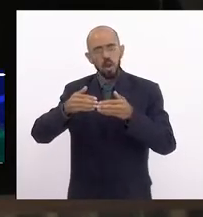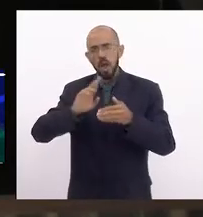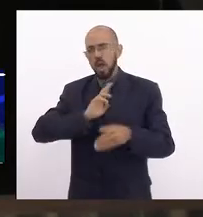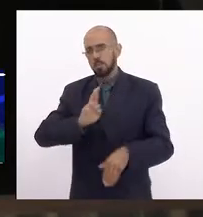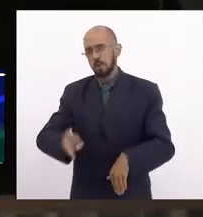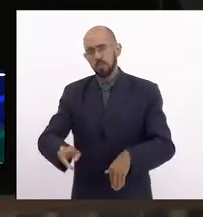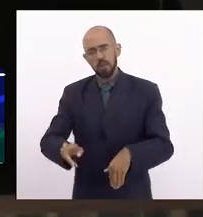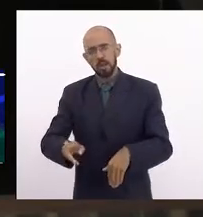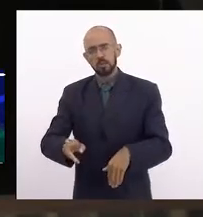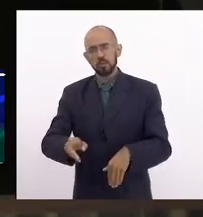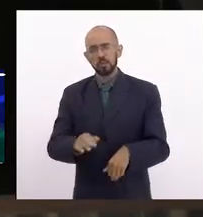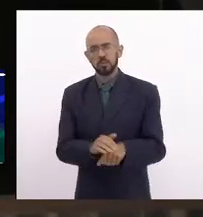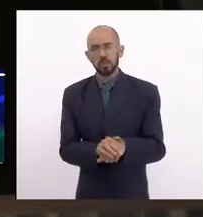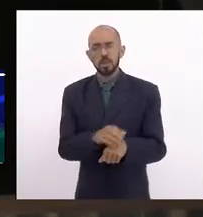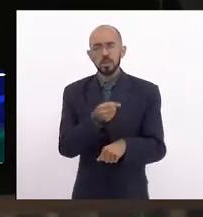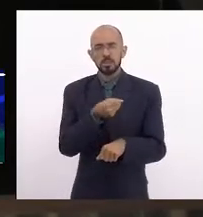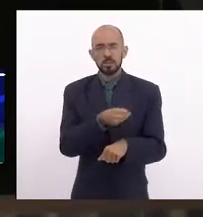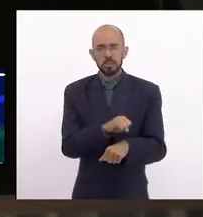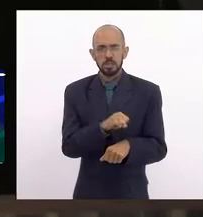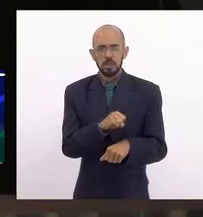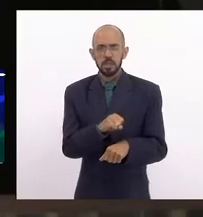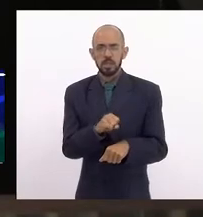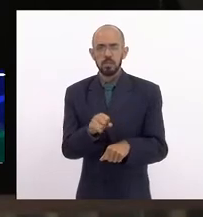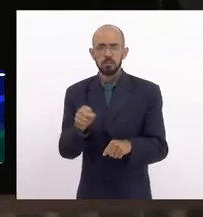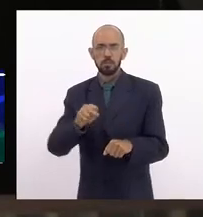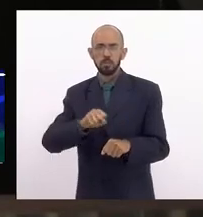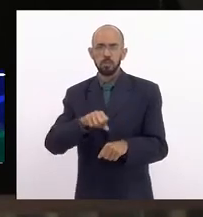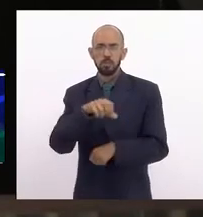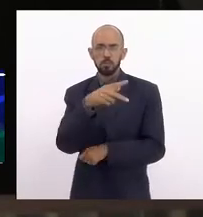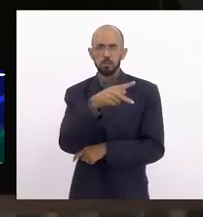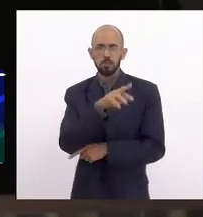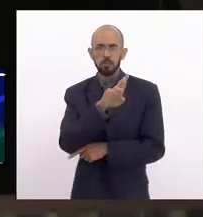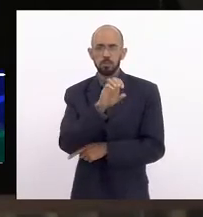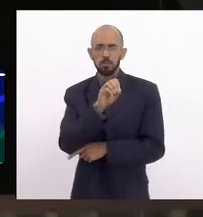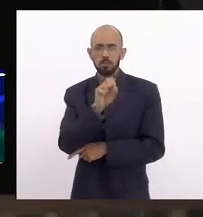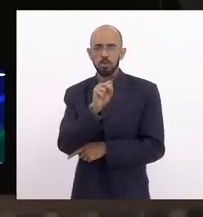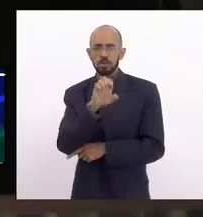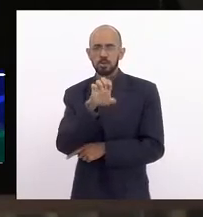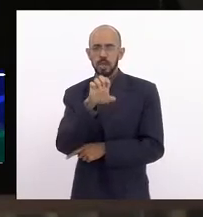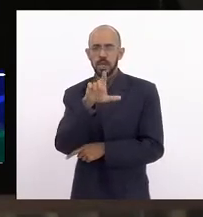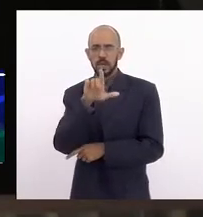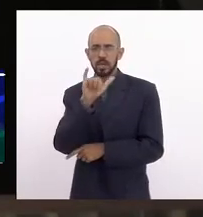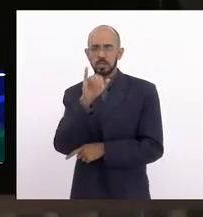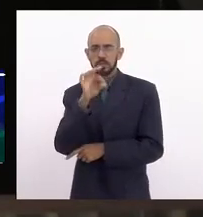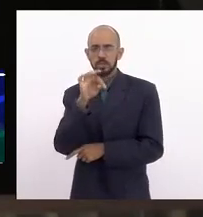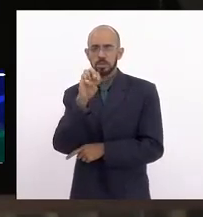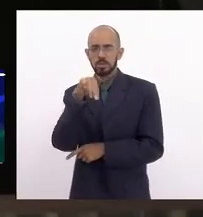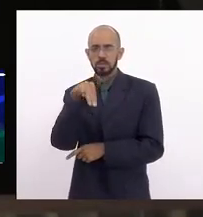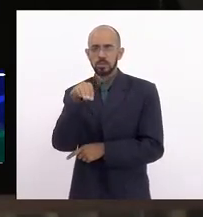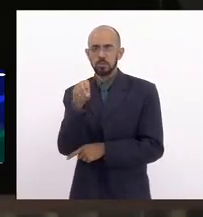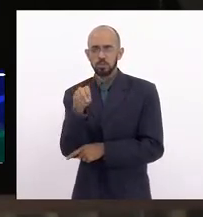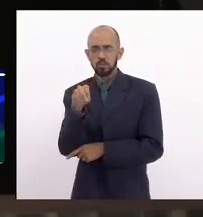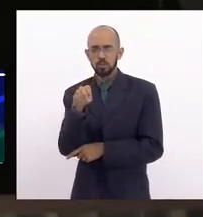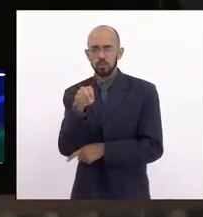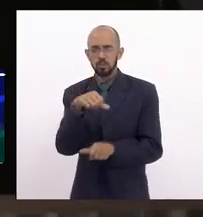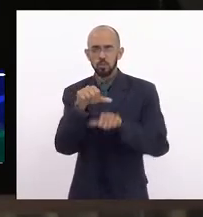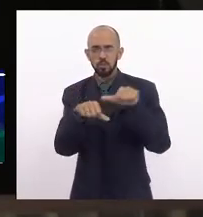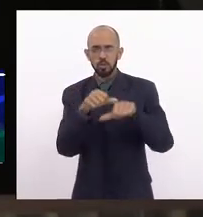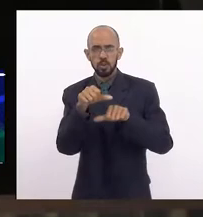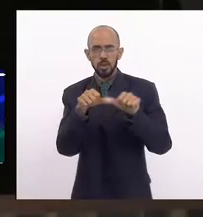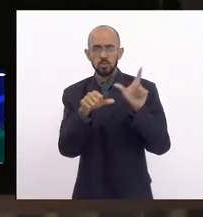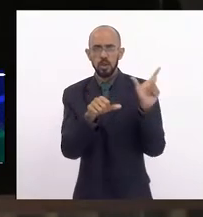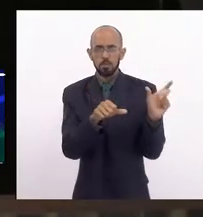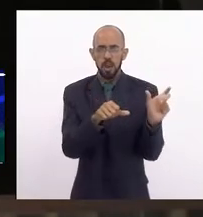os sepulcros elitismo mudando o sentido original da palavra